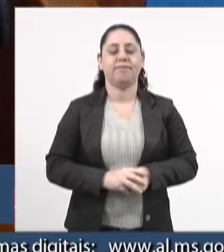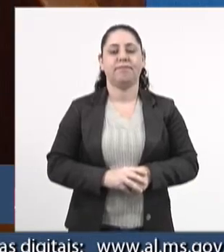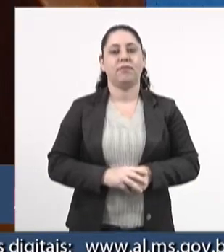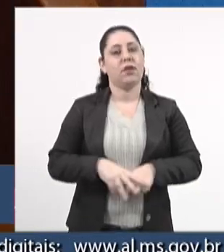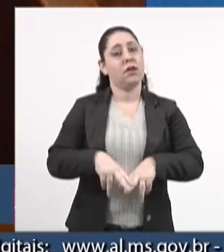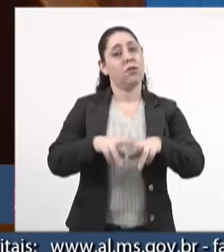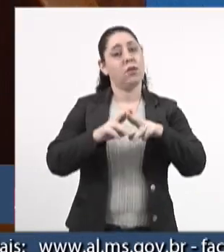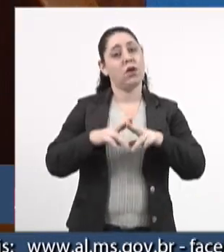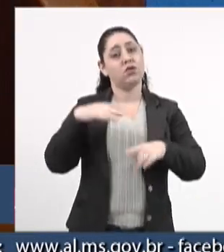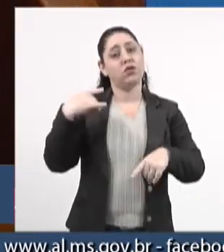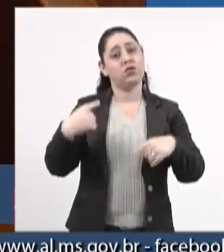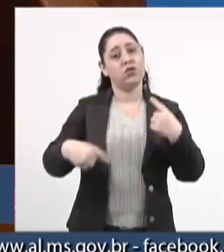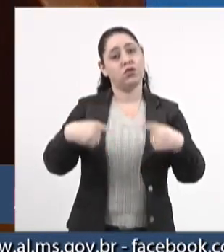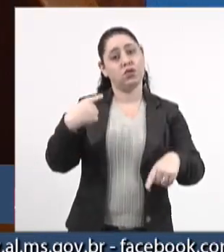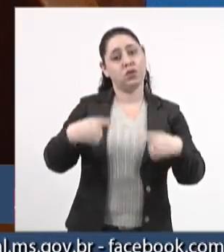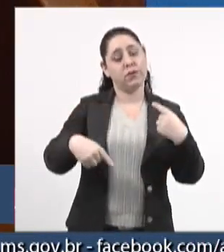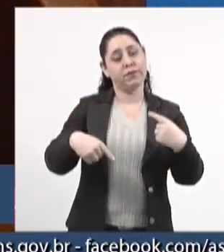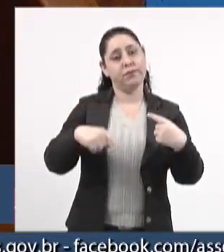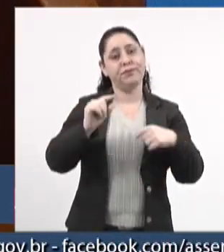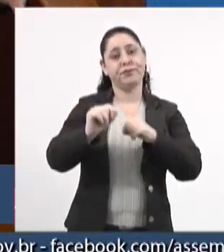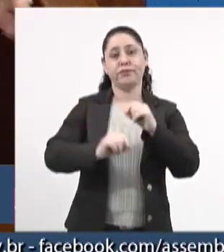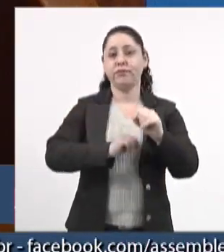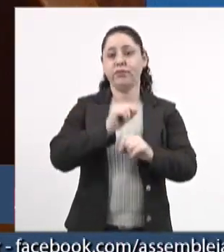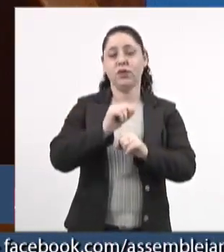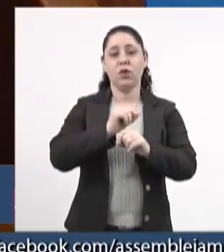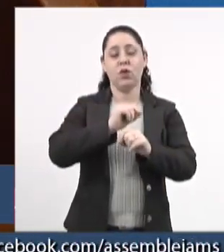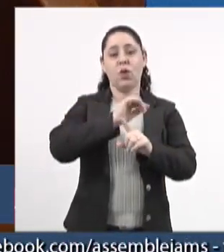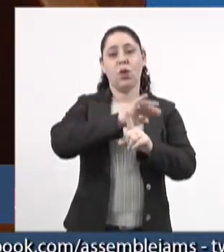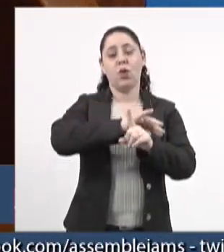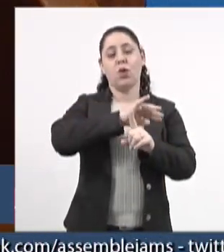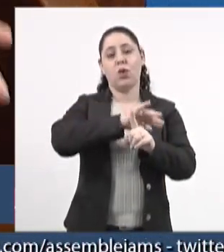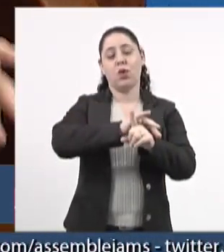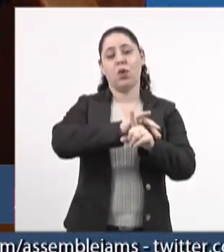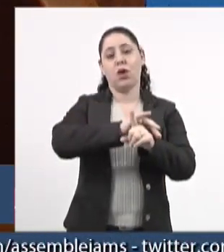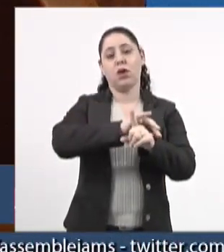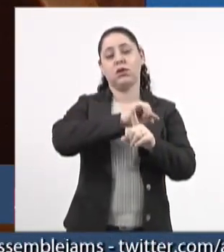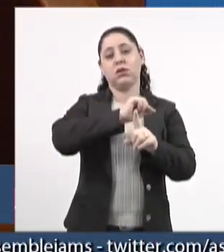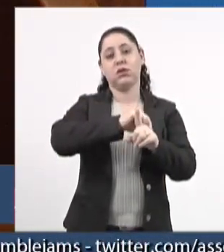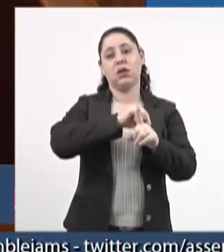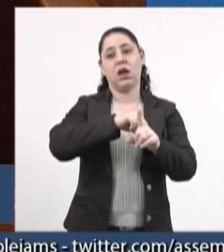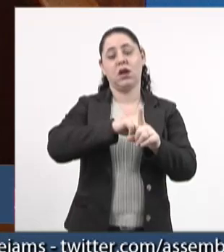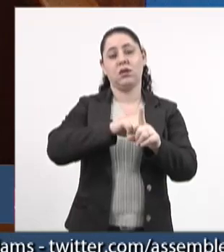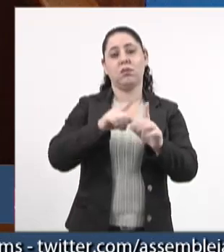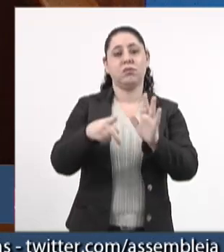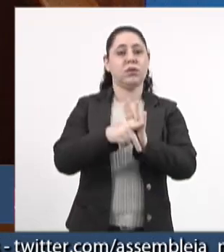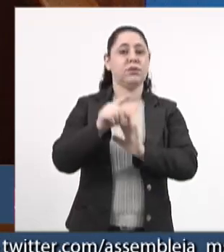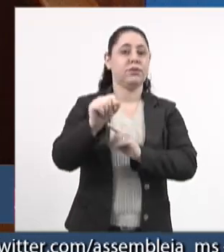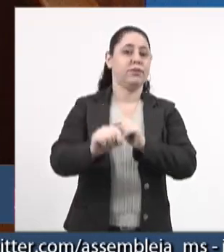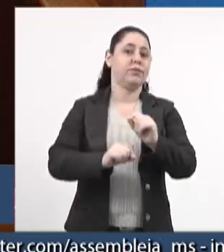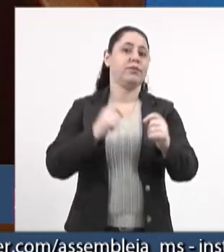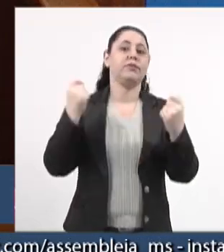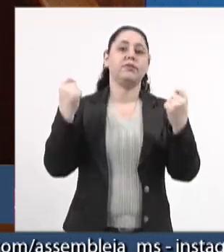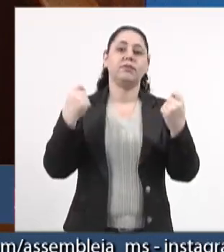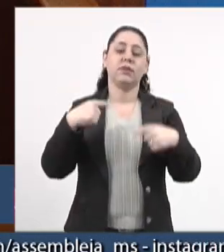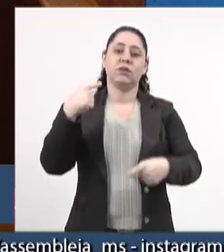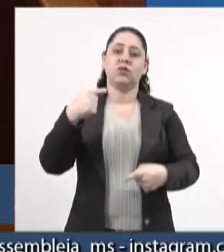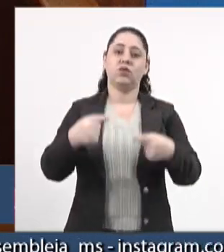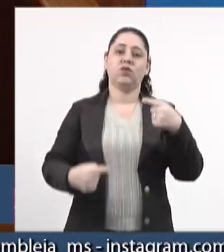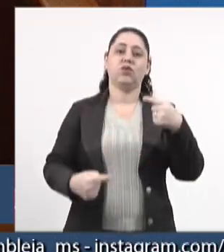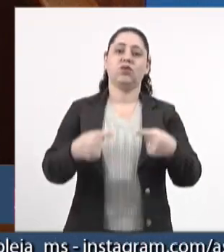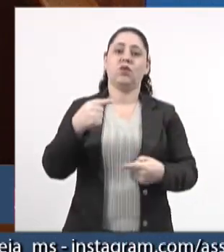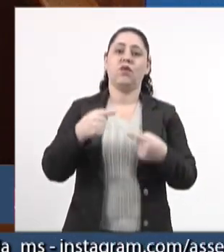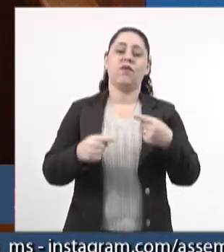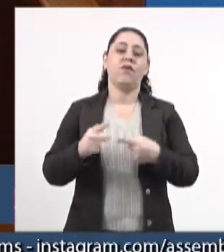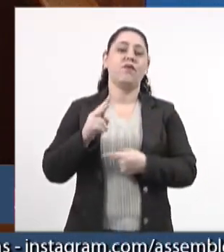Então, esse debate é um debate ideológico, enviesado, e é um debate que só